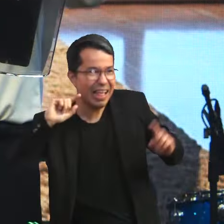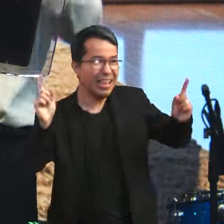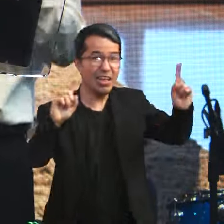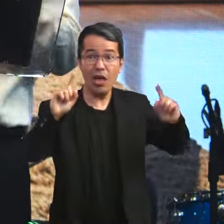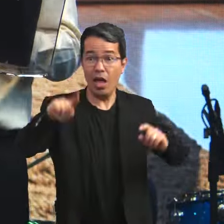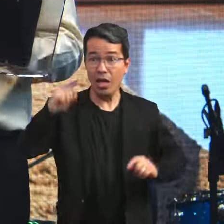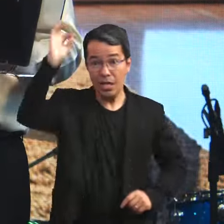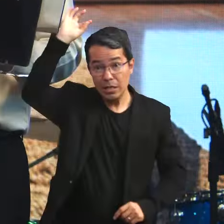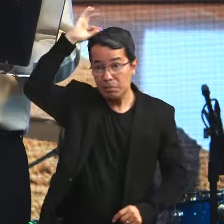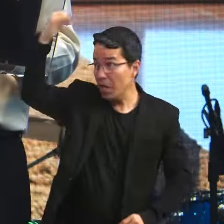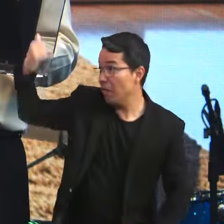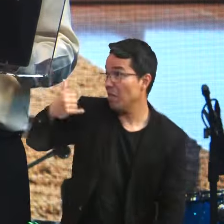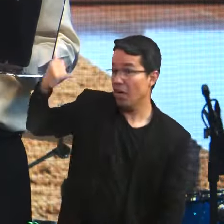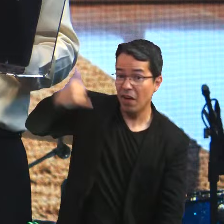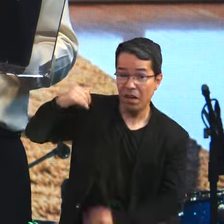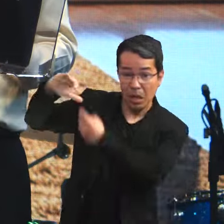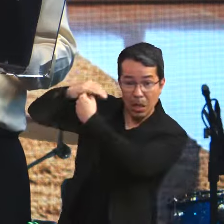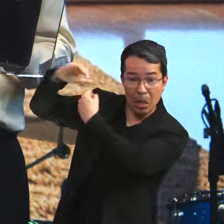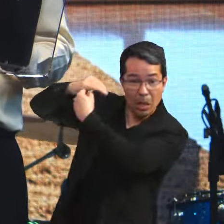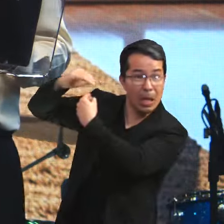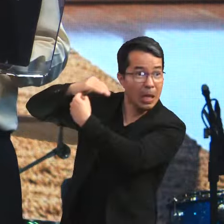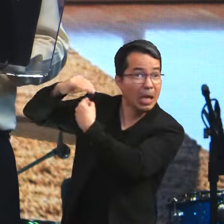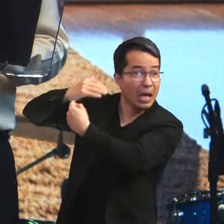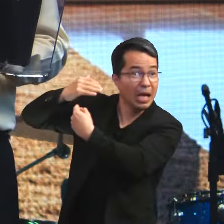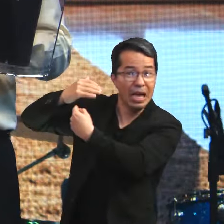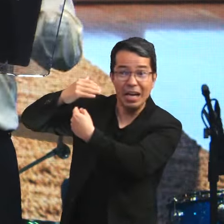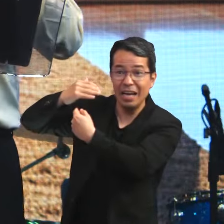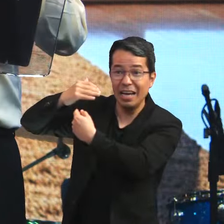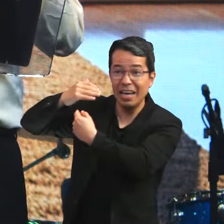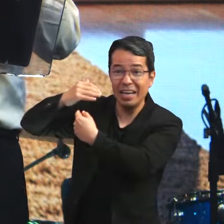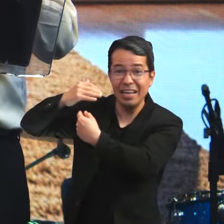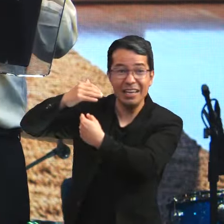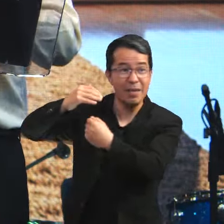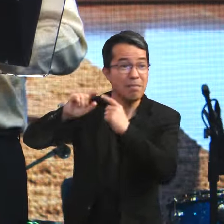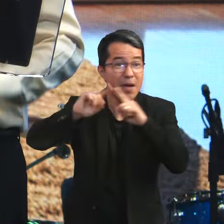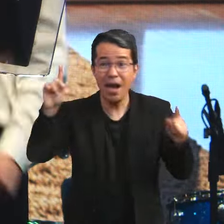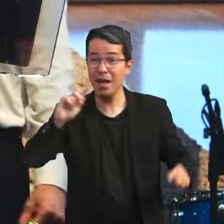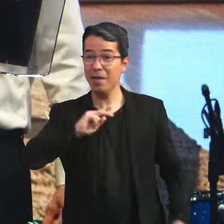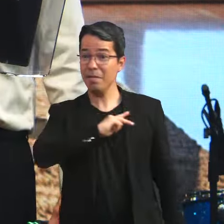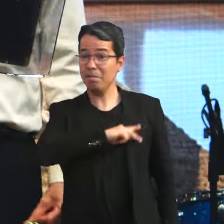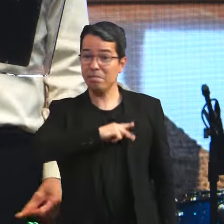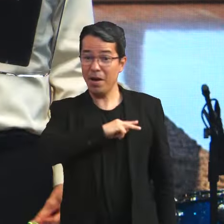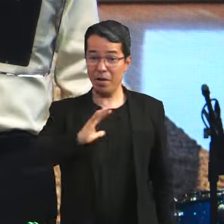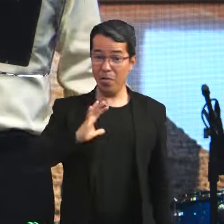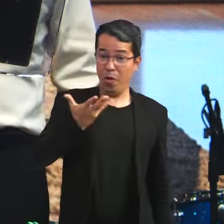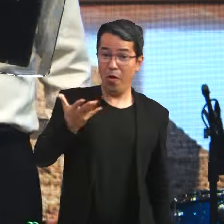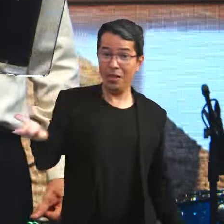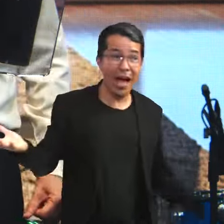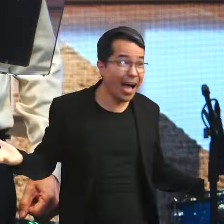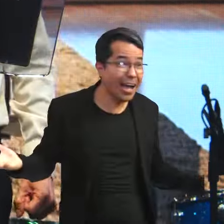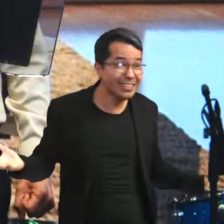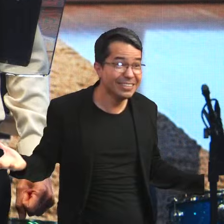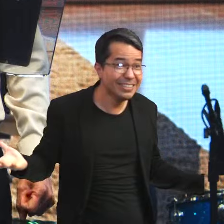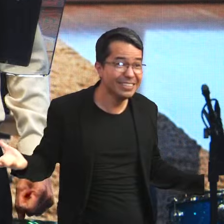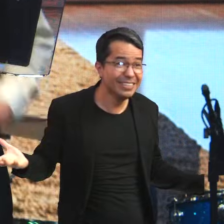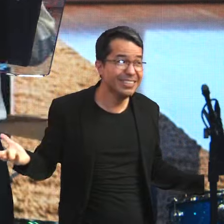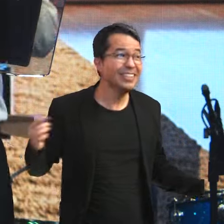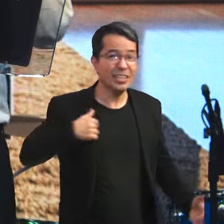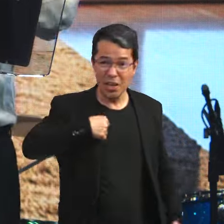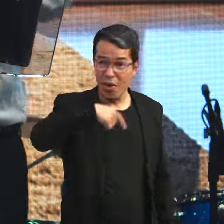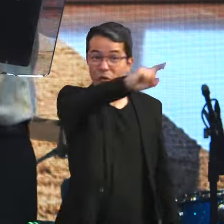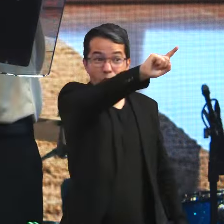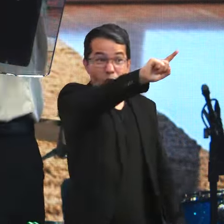era espírito S que quea estava lhe avisando que el